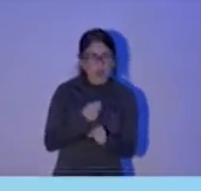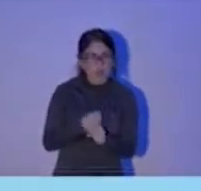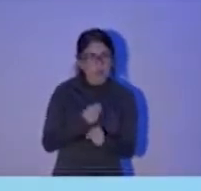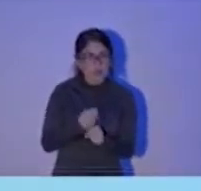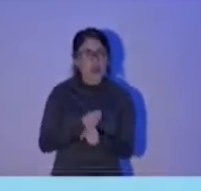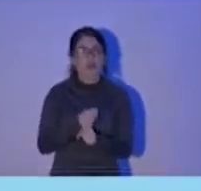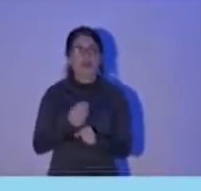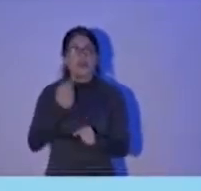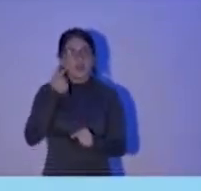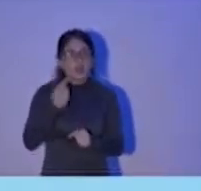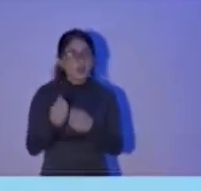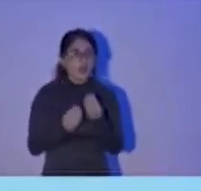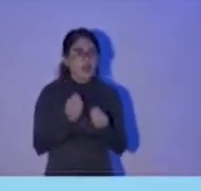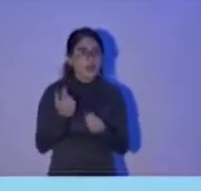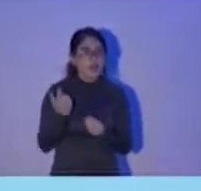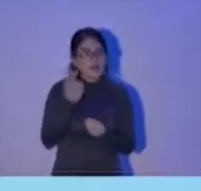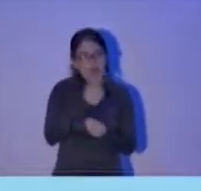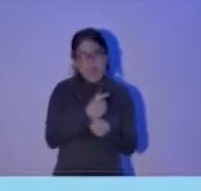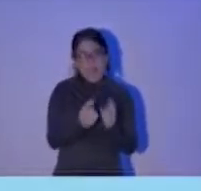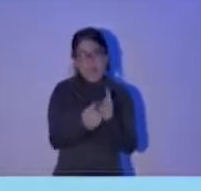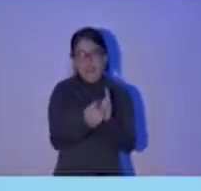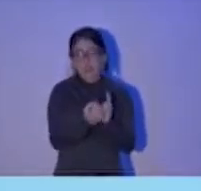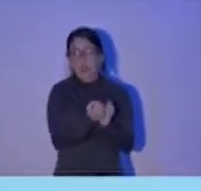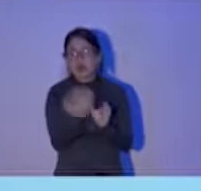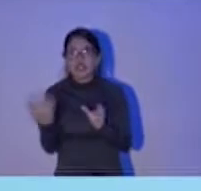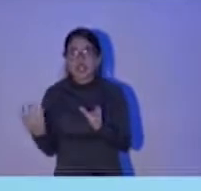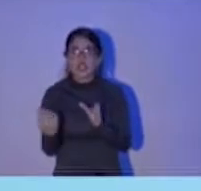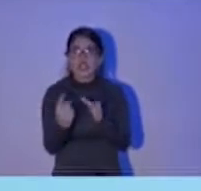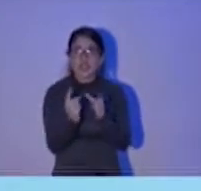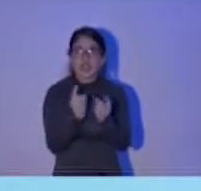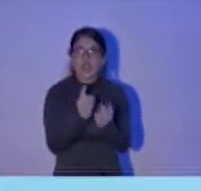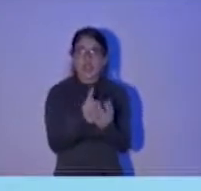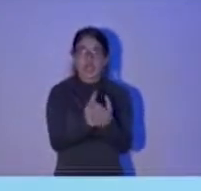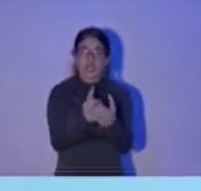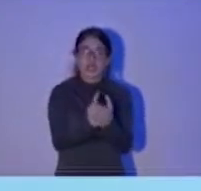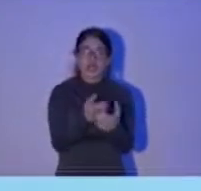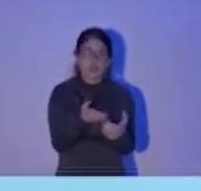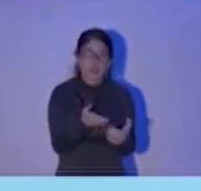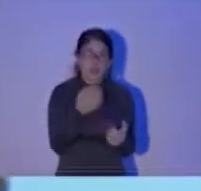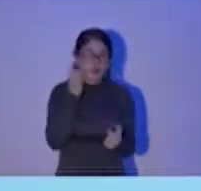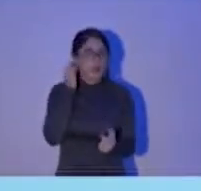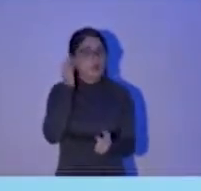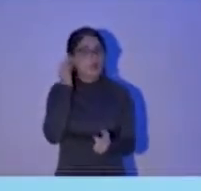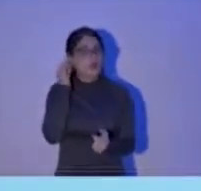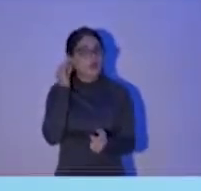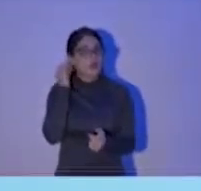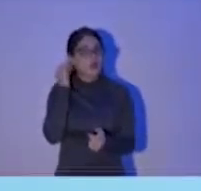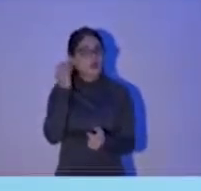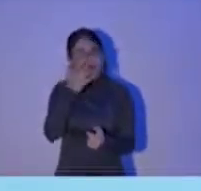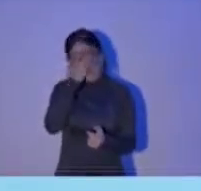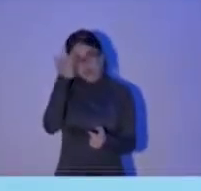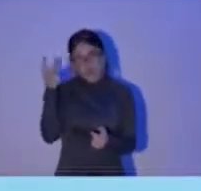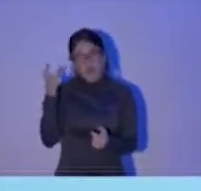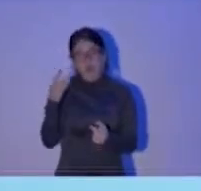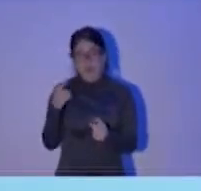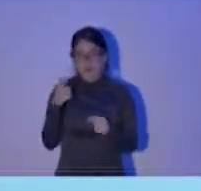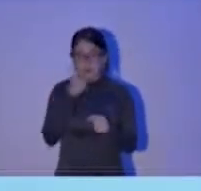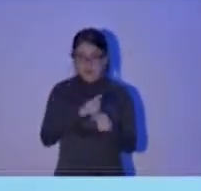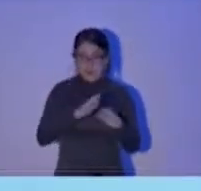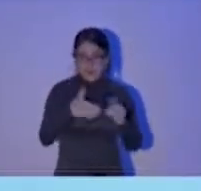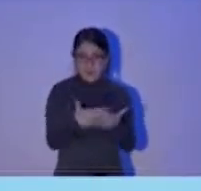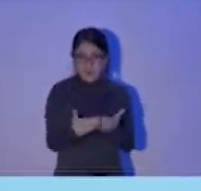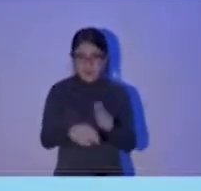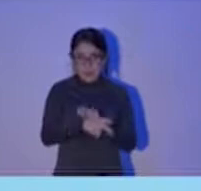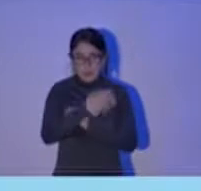racionalmente atender maior quantidade de usuários, e partir para a conclusão das creches, né,